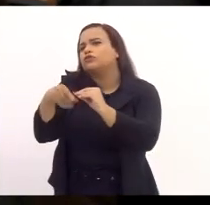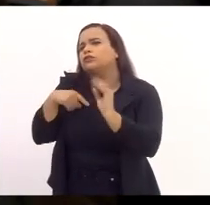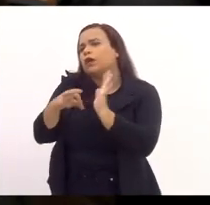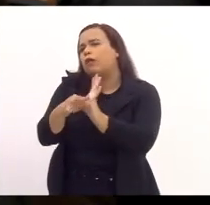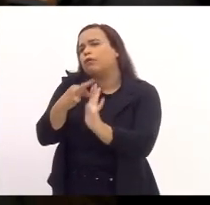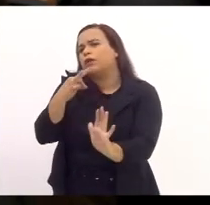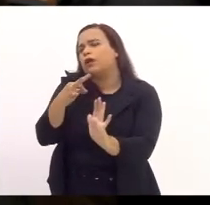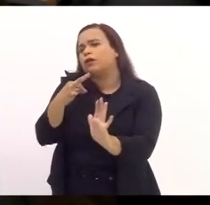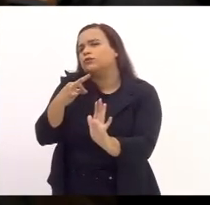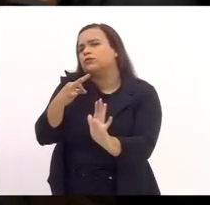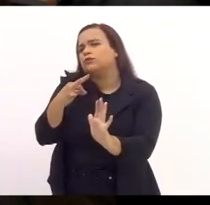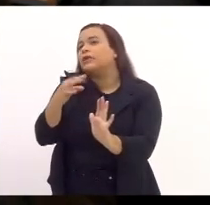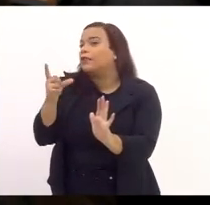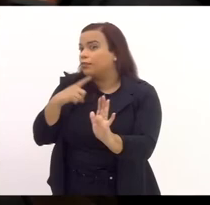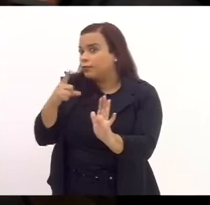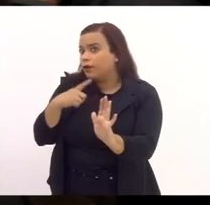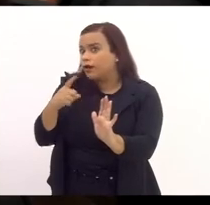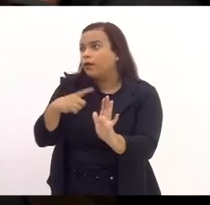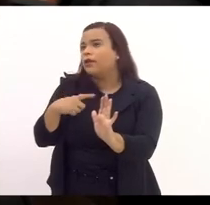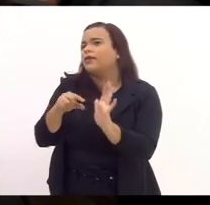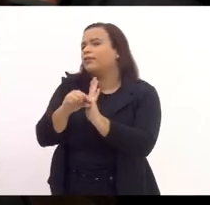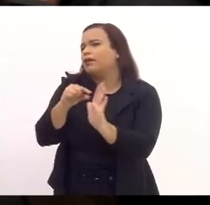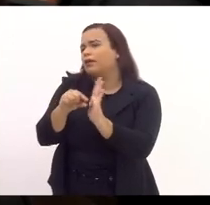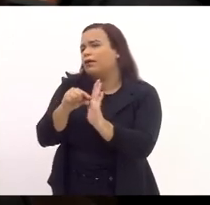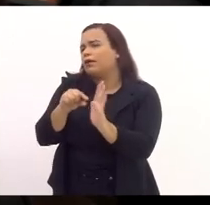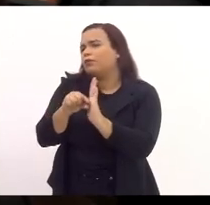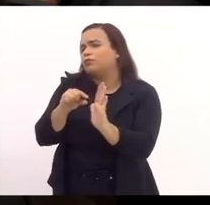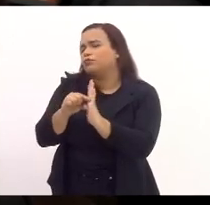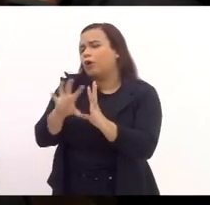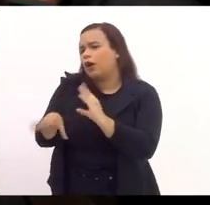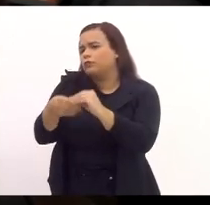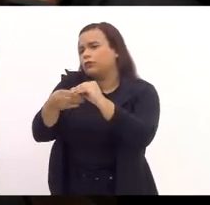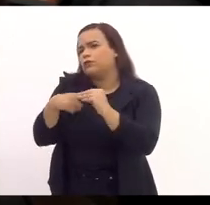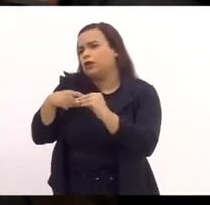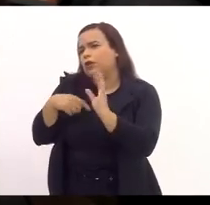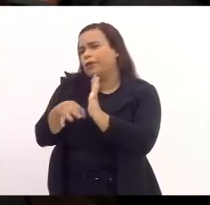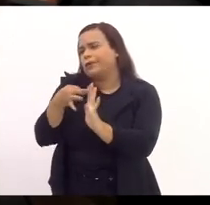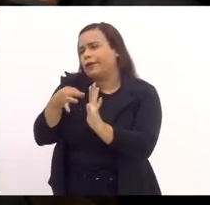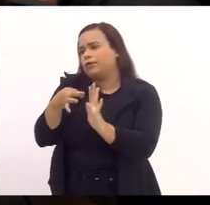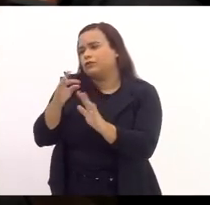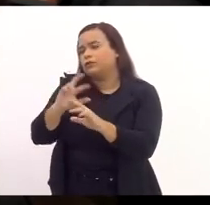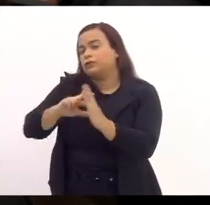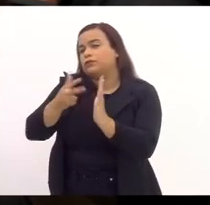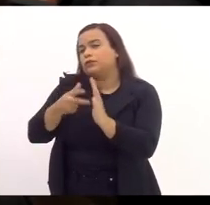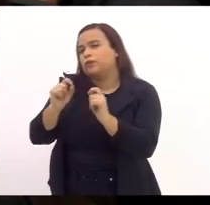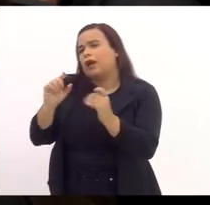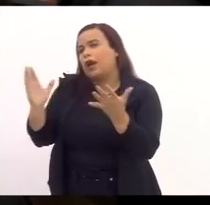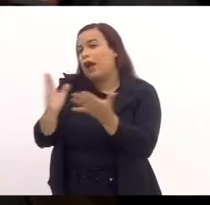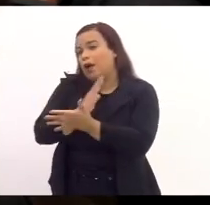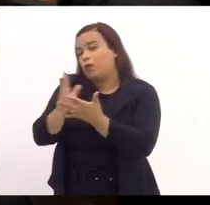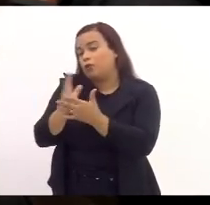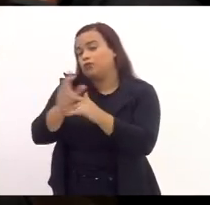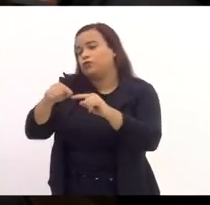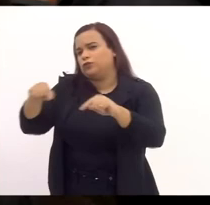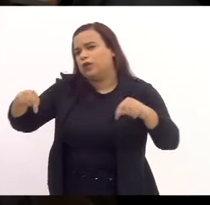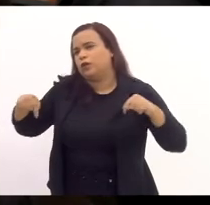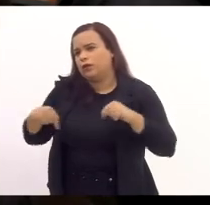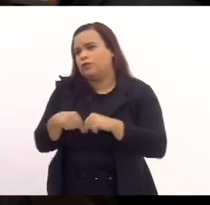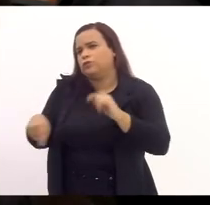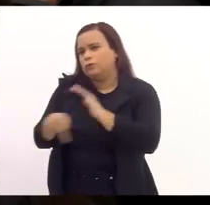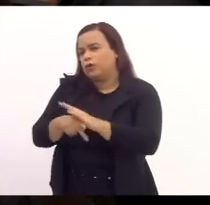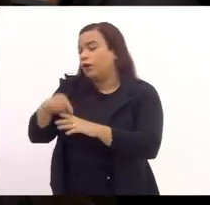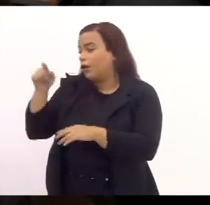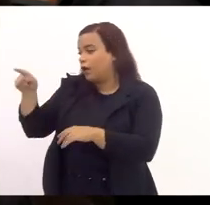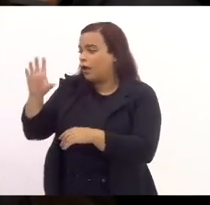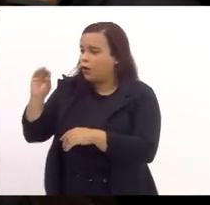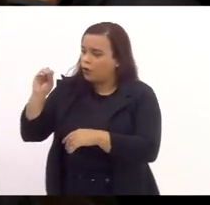contrato, em um desses termos aditivos que foi feito ao contrato, alguns terrenos da Supervia, da concessionária, da